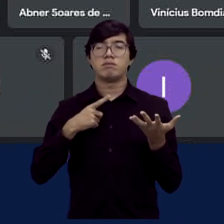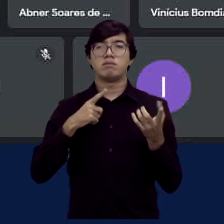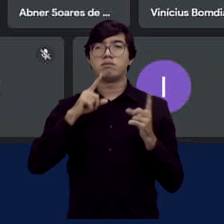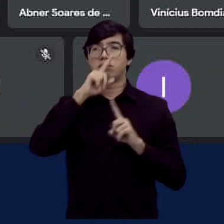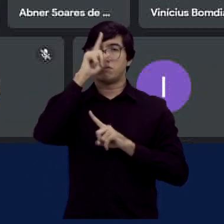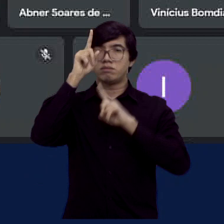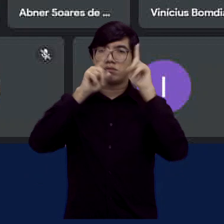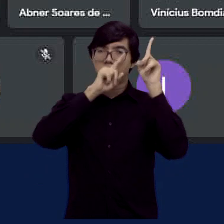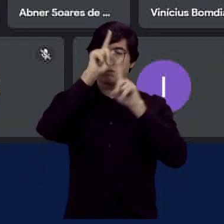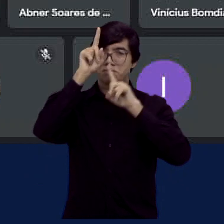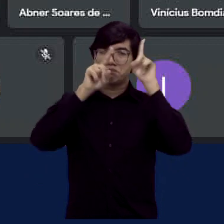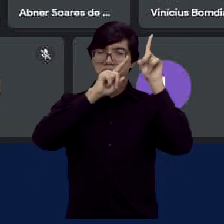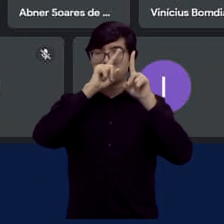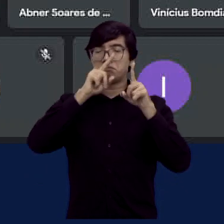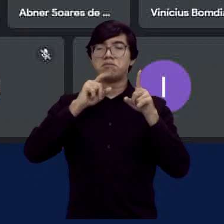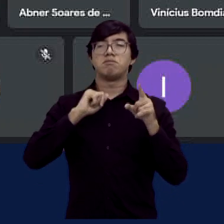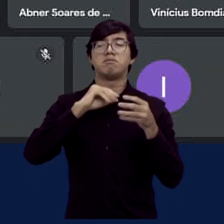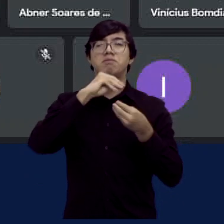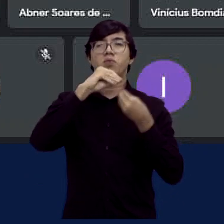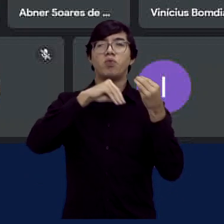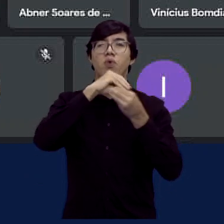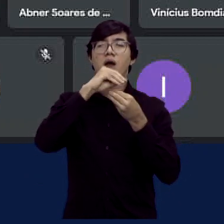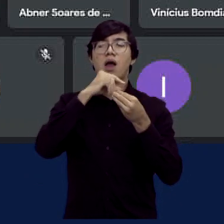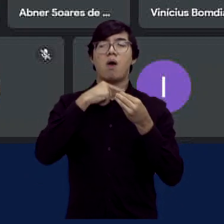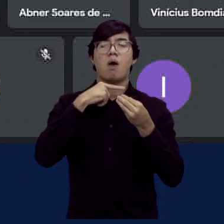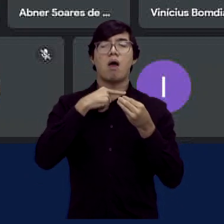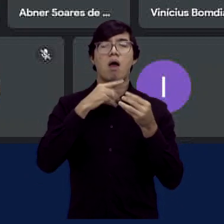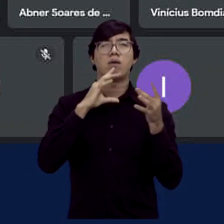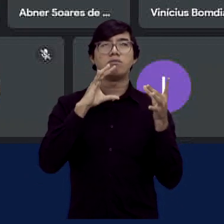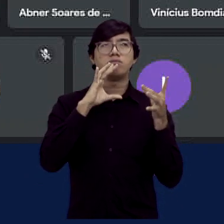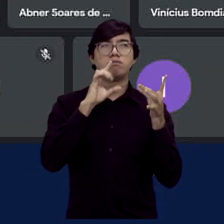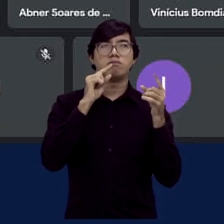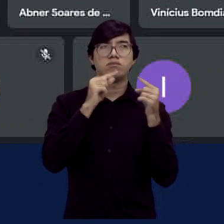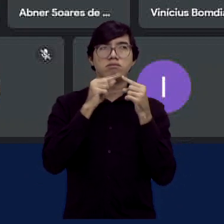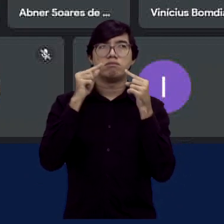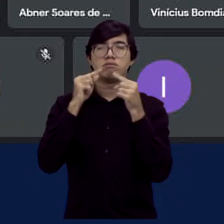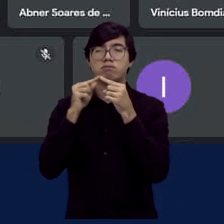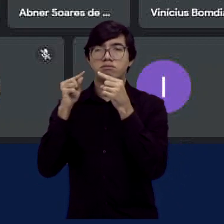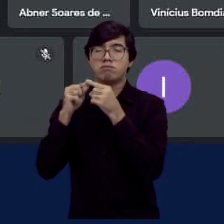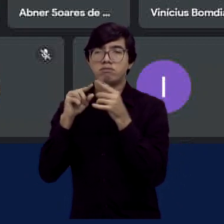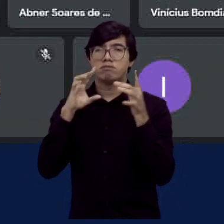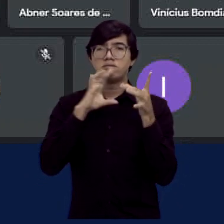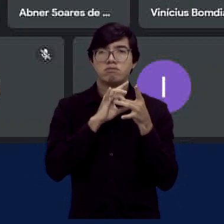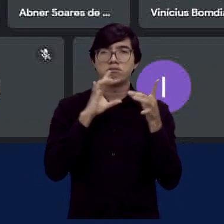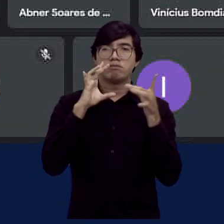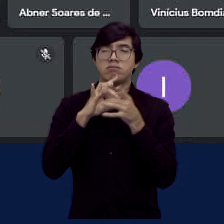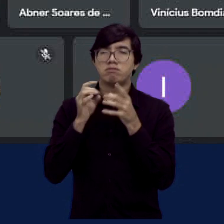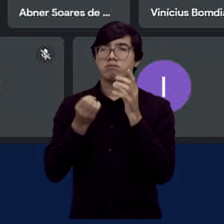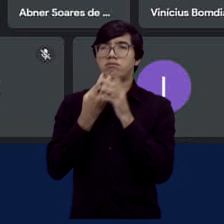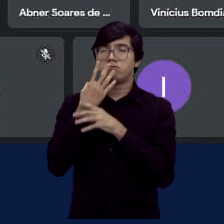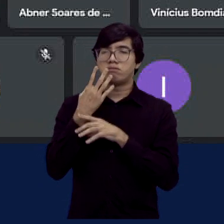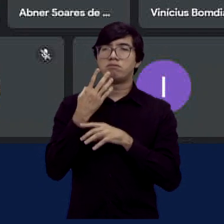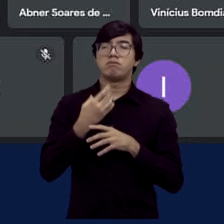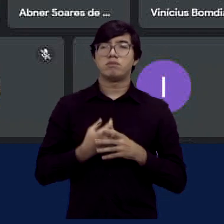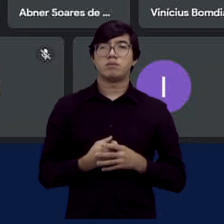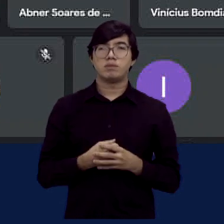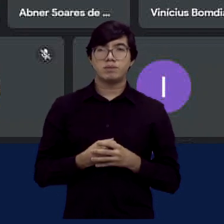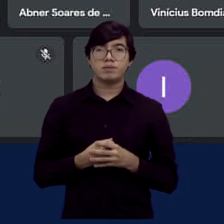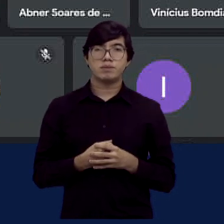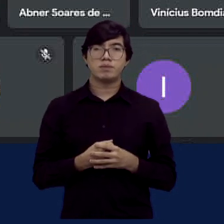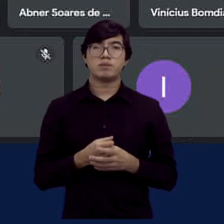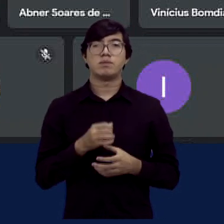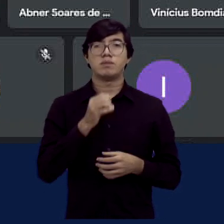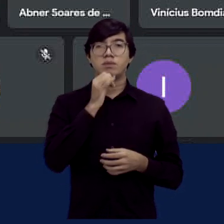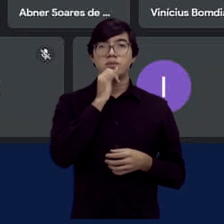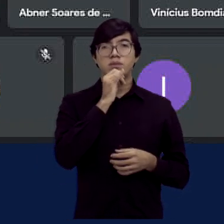conexão entre eles, né? Então, aqui como eu falei, como tem logo no começo, né? Você vê que quando eu coloco um quadro